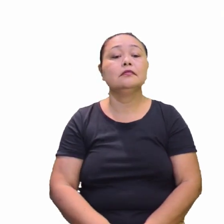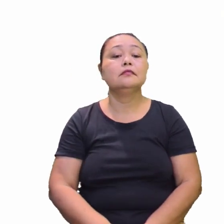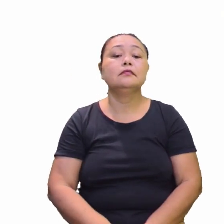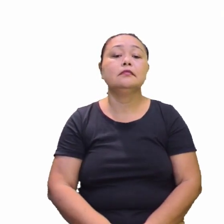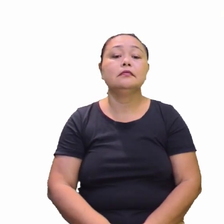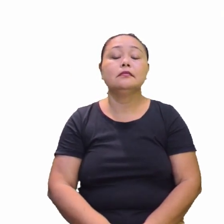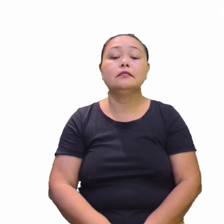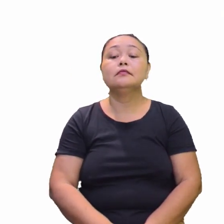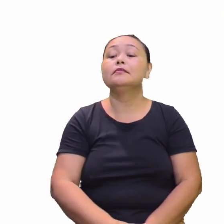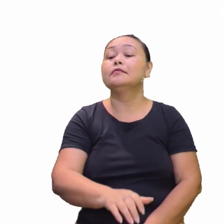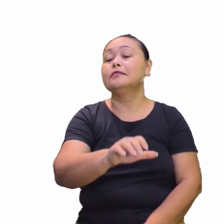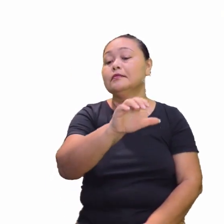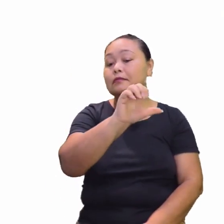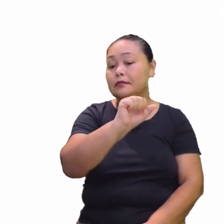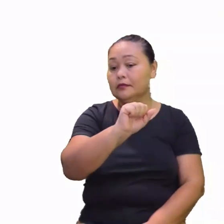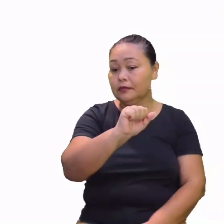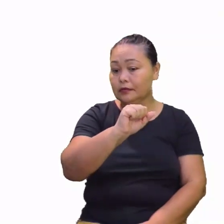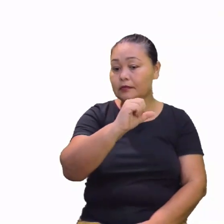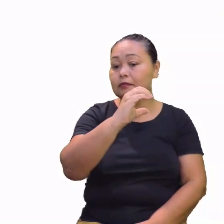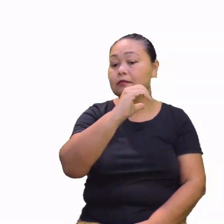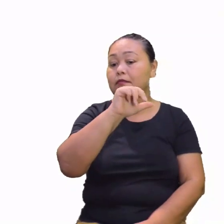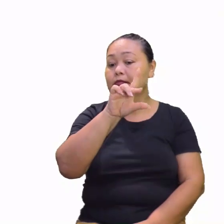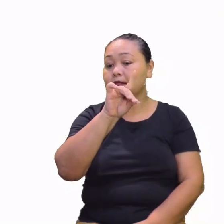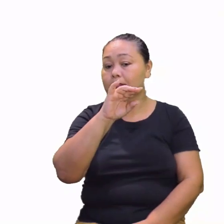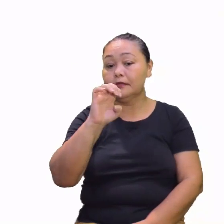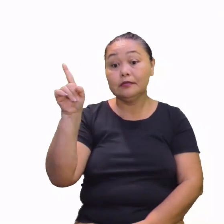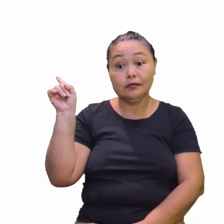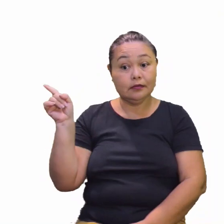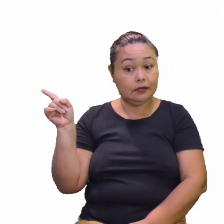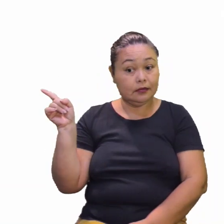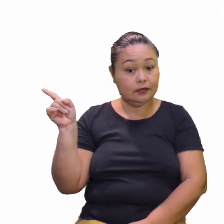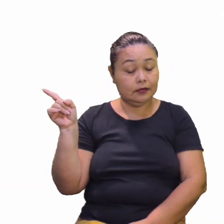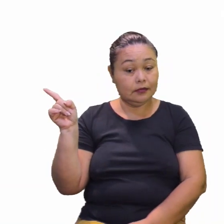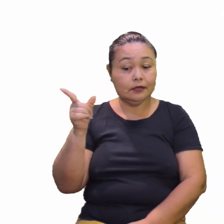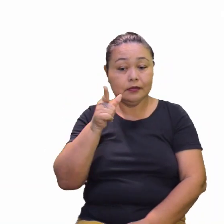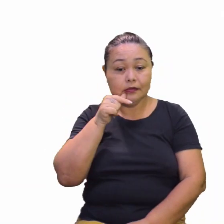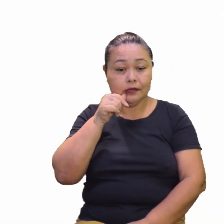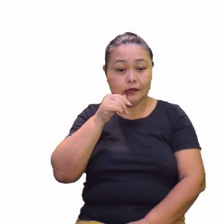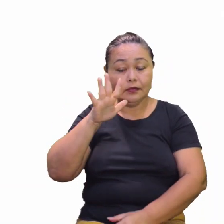falo. Açude, né? Açude. Reservatórios, né? Isso, tá aí, ó.